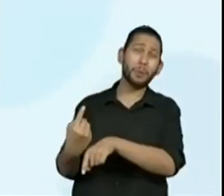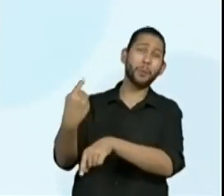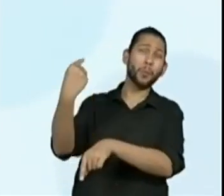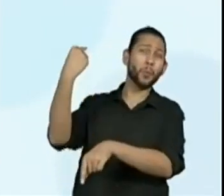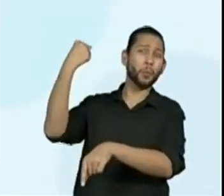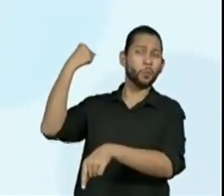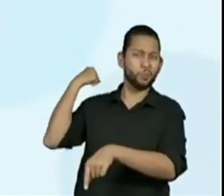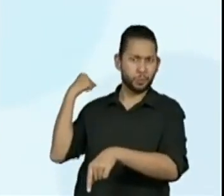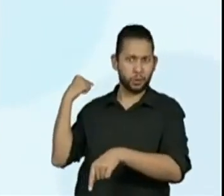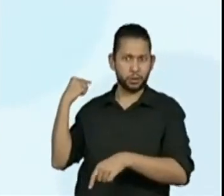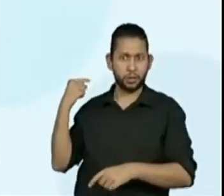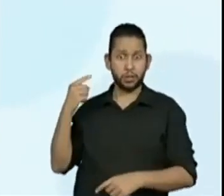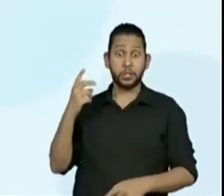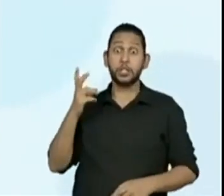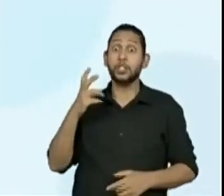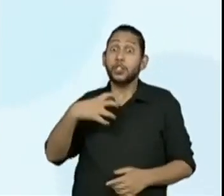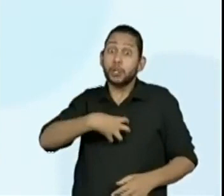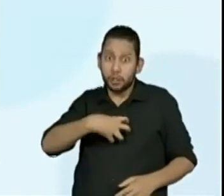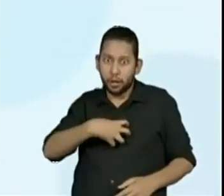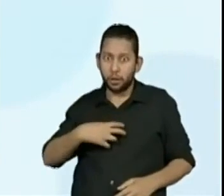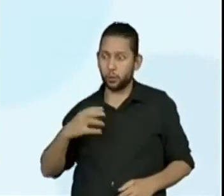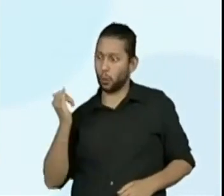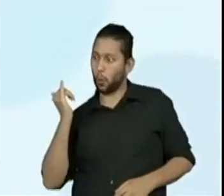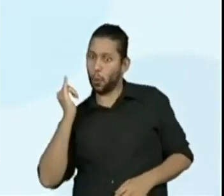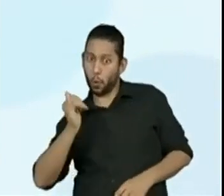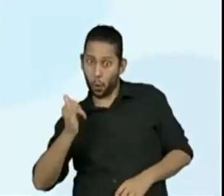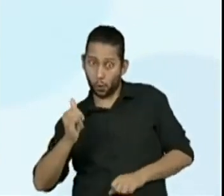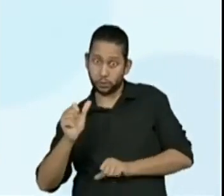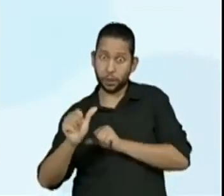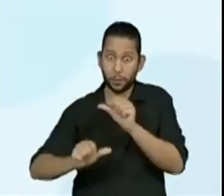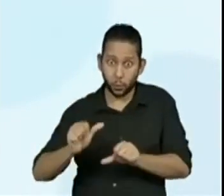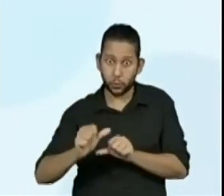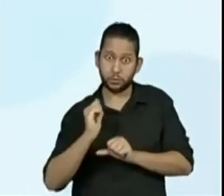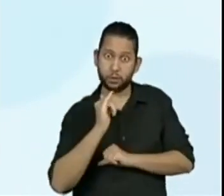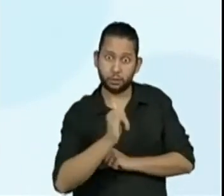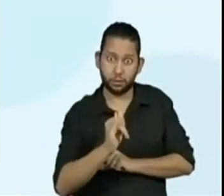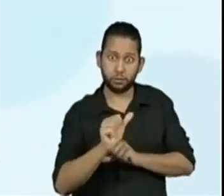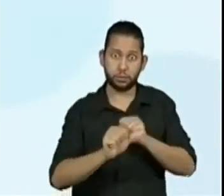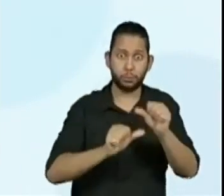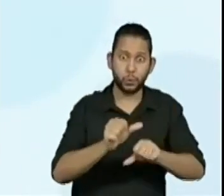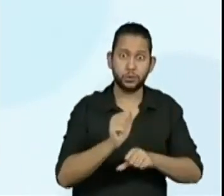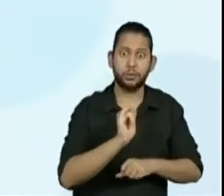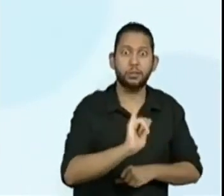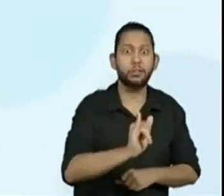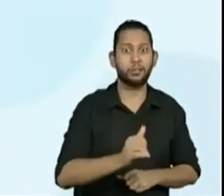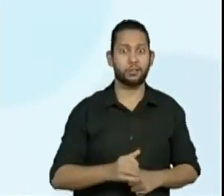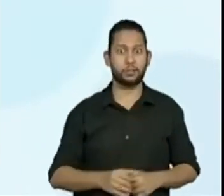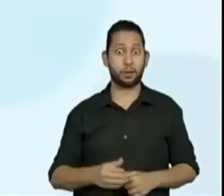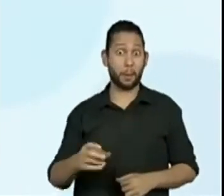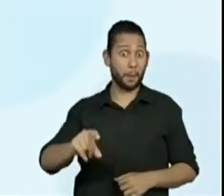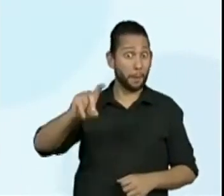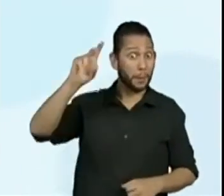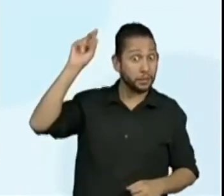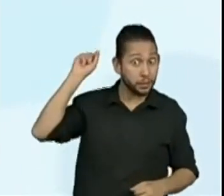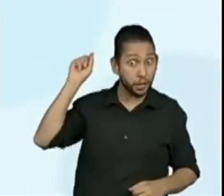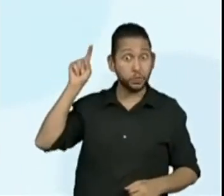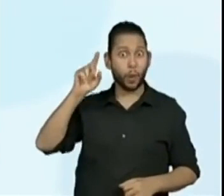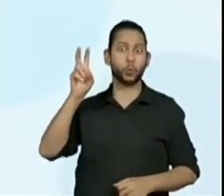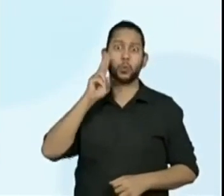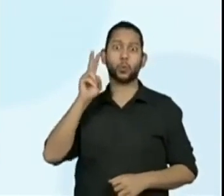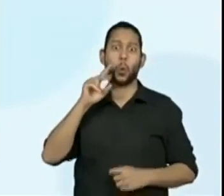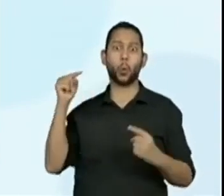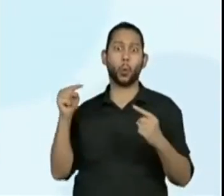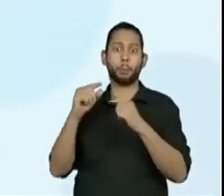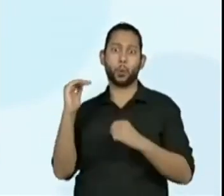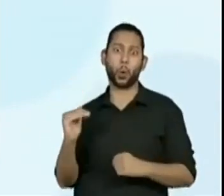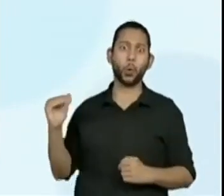foram contados da forma como conhecemos hoje. Antigamente, eram contados para adultos, com